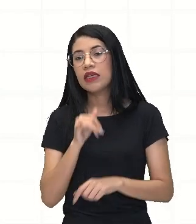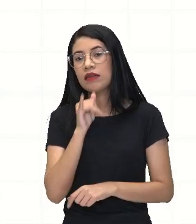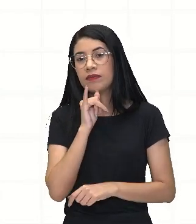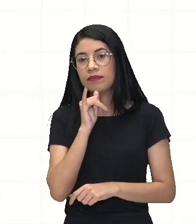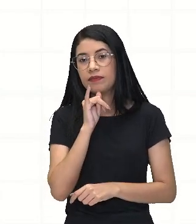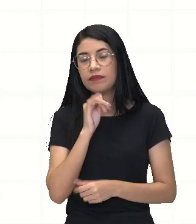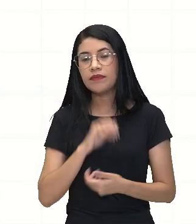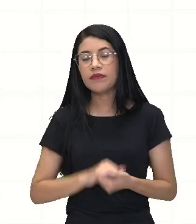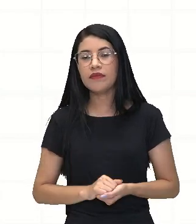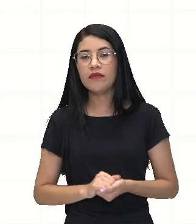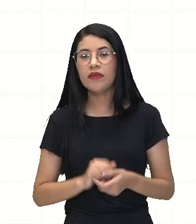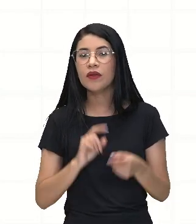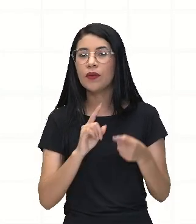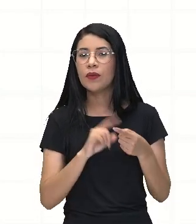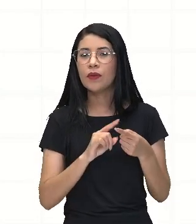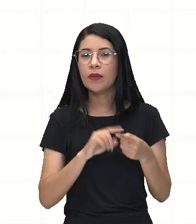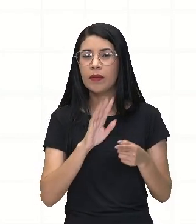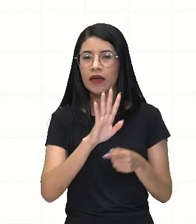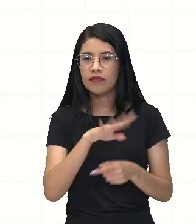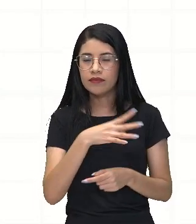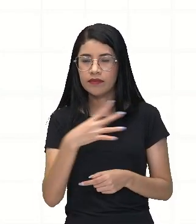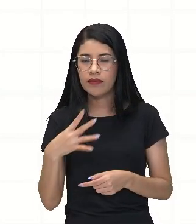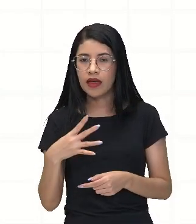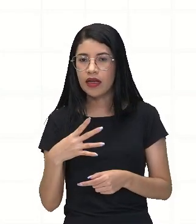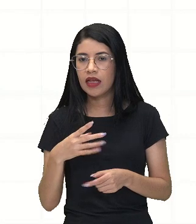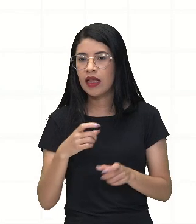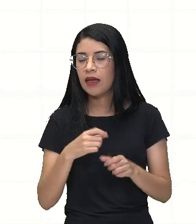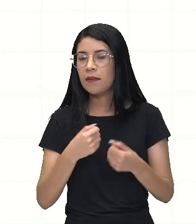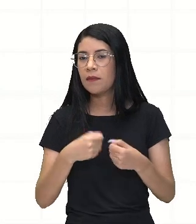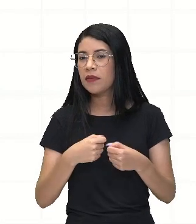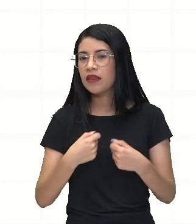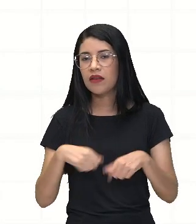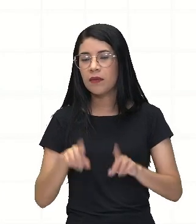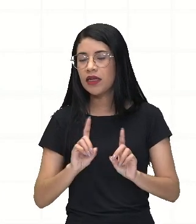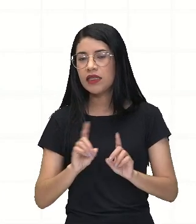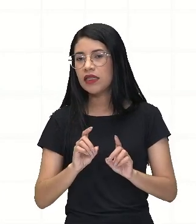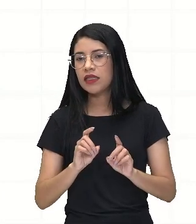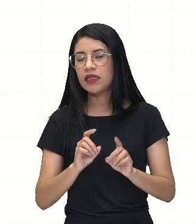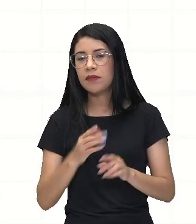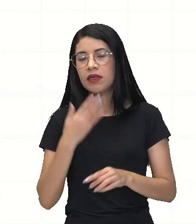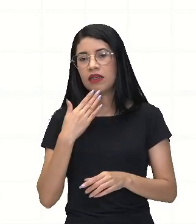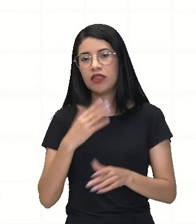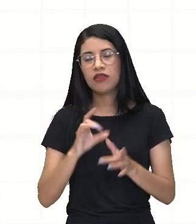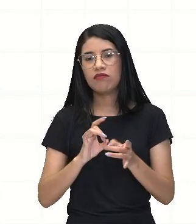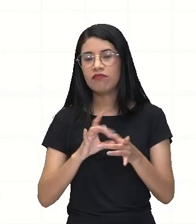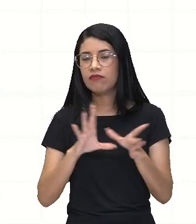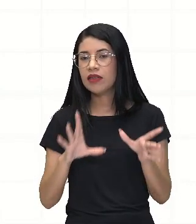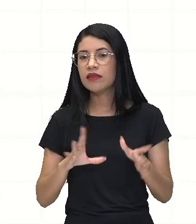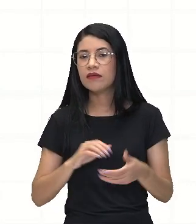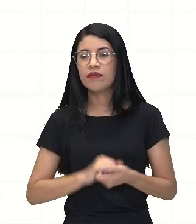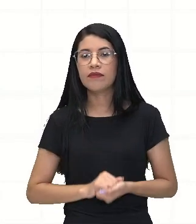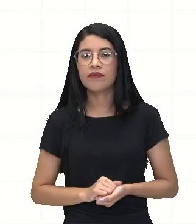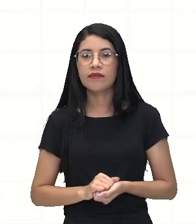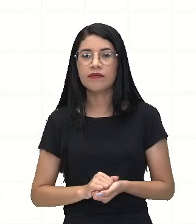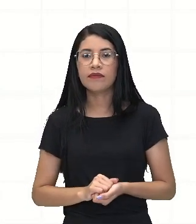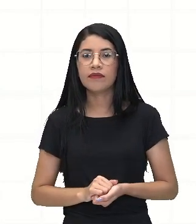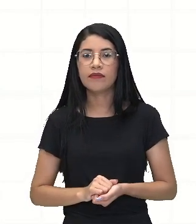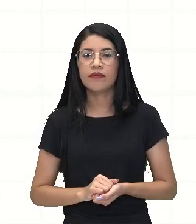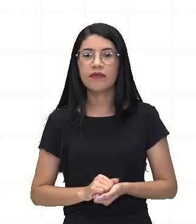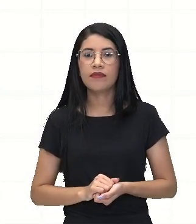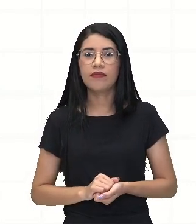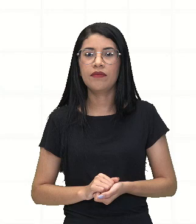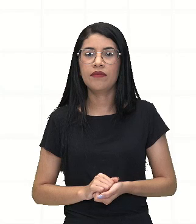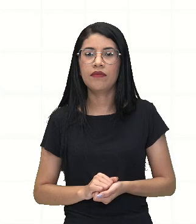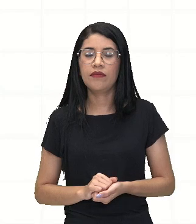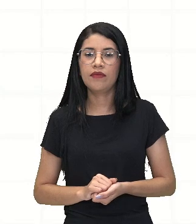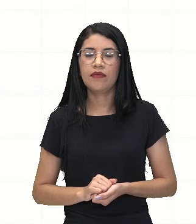nossa primeira aí no nosso quadro, ela independe da aprovação prévia do órgão executor. E aí nós temos,